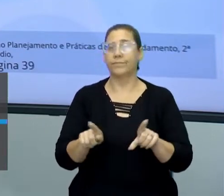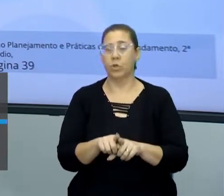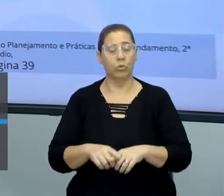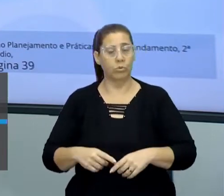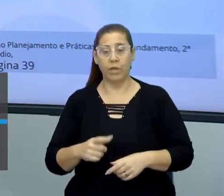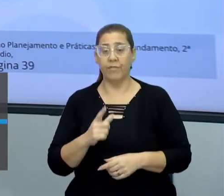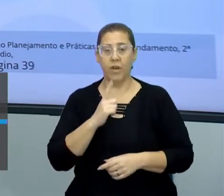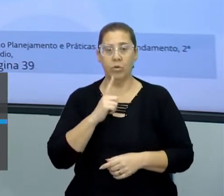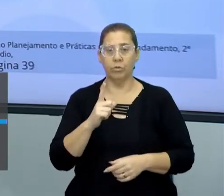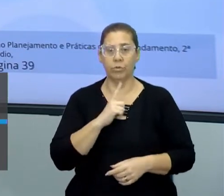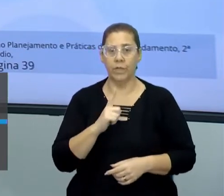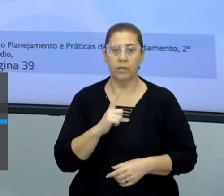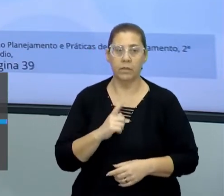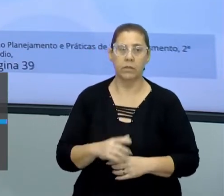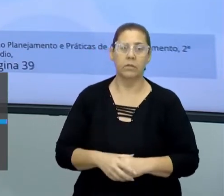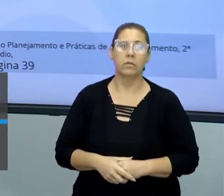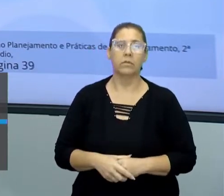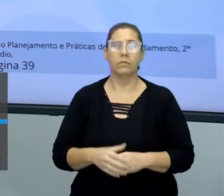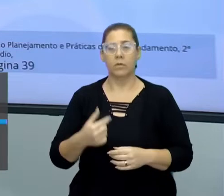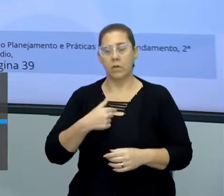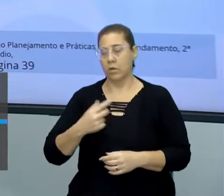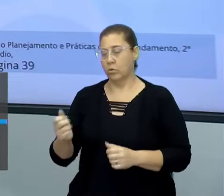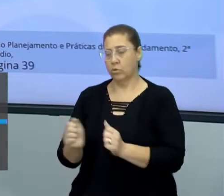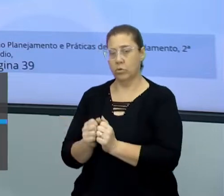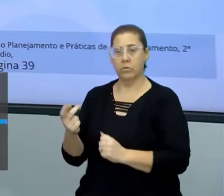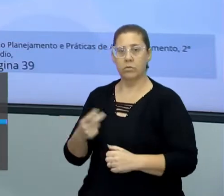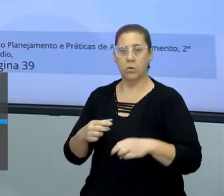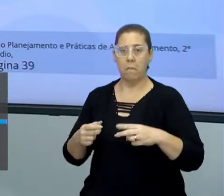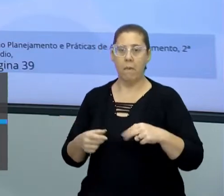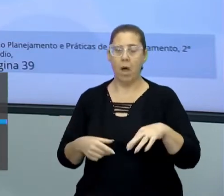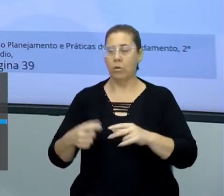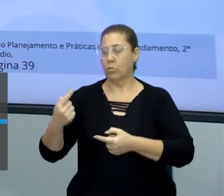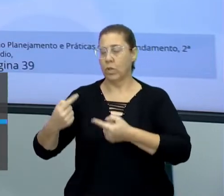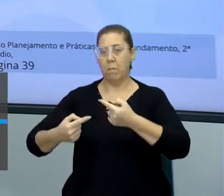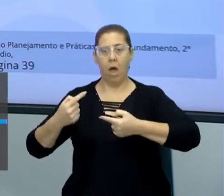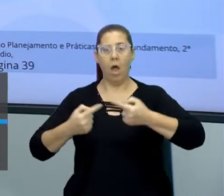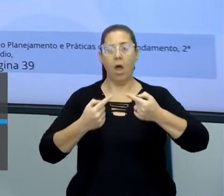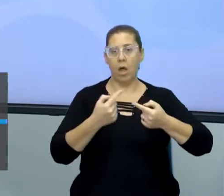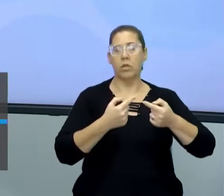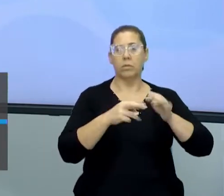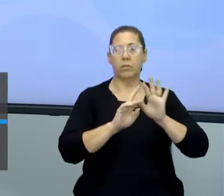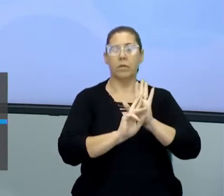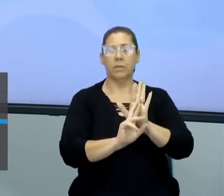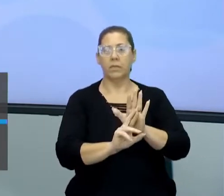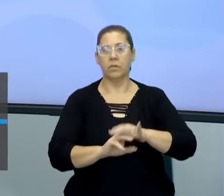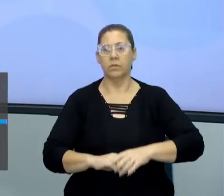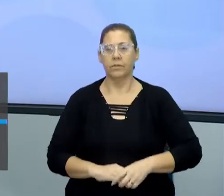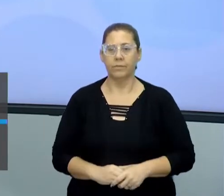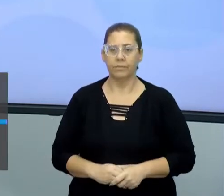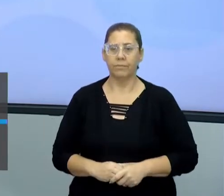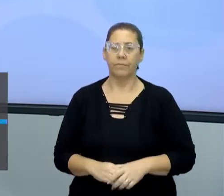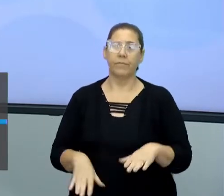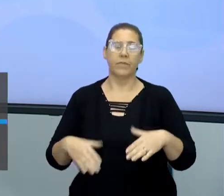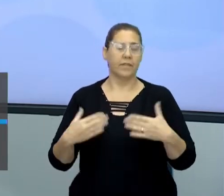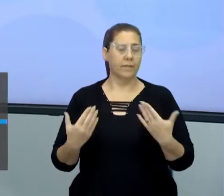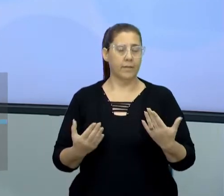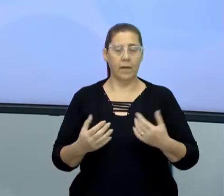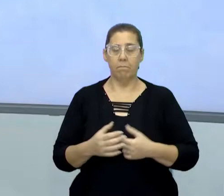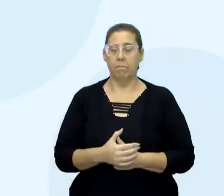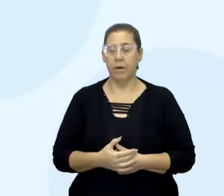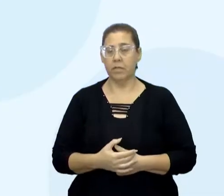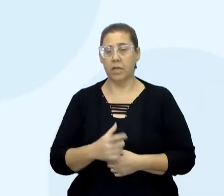depois vai ser o restante da aula toda, eu e o professor Mauro aqui, num debate intenso e caloroso sobre representatividade. Que bom. Então, a palavra